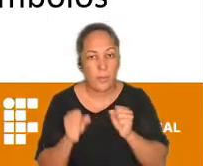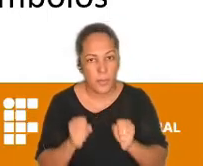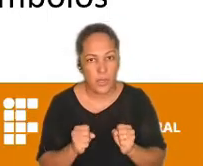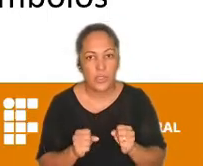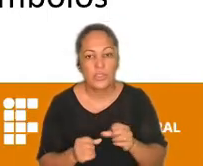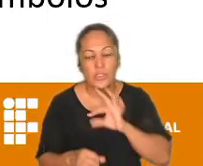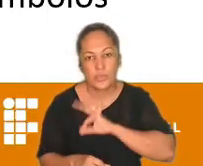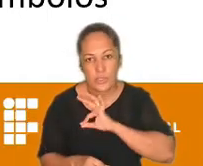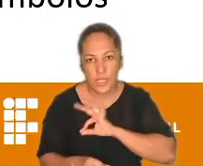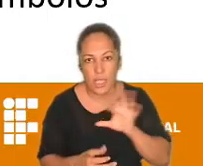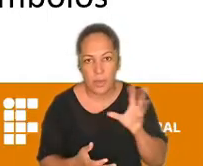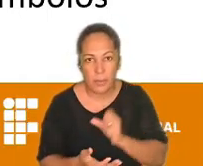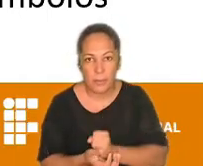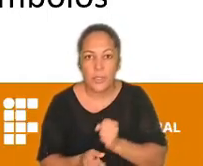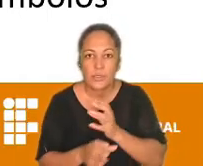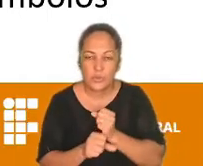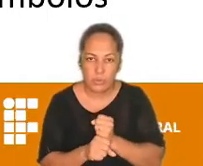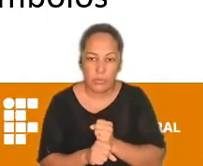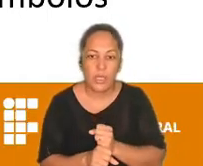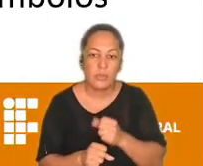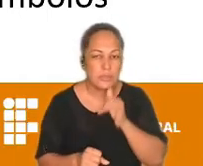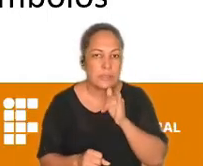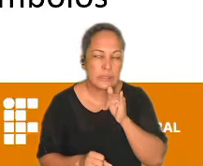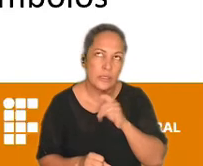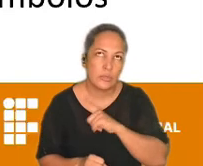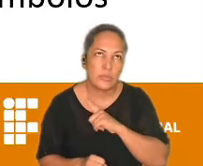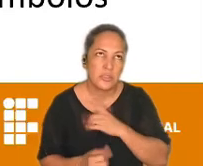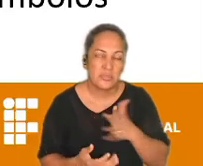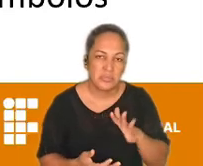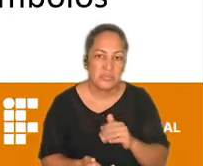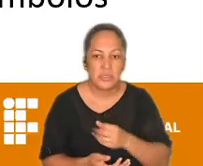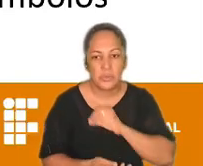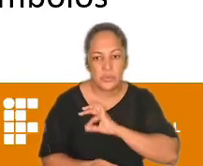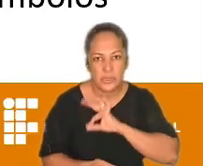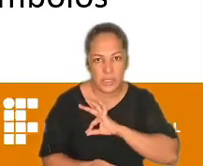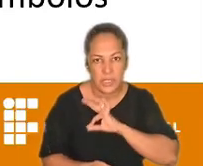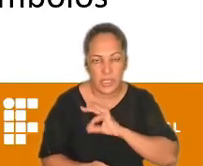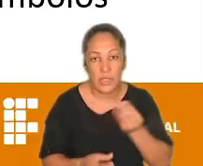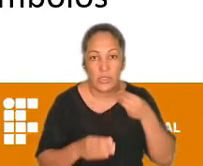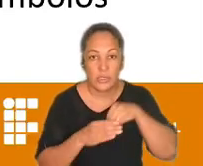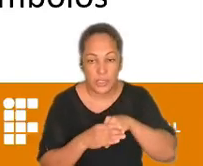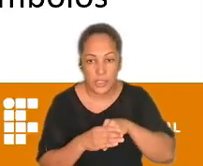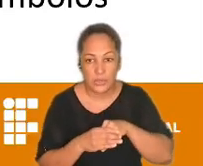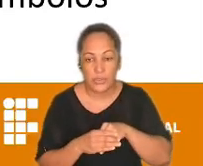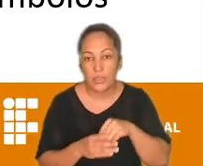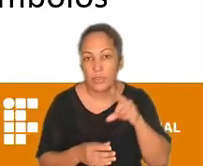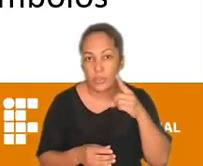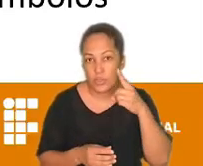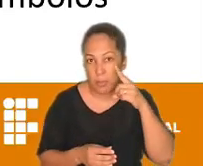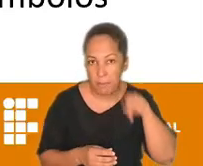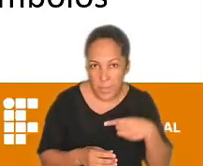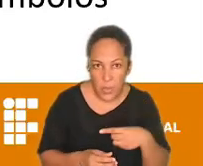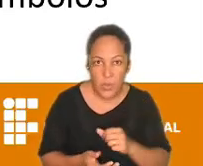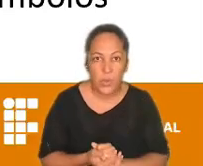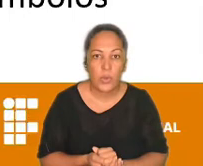uma conta com ele. Eu consigo, por exemplo, eu tenho lá um atributo salário e dentro desse atributo eu tenho um valor de 1.000. Então, eu consigo pegar 1.000 mais 50. Eu